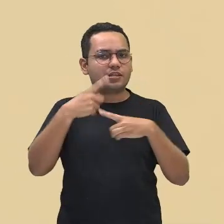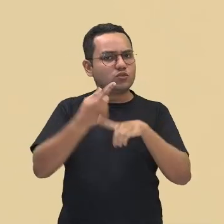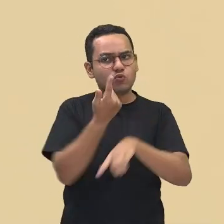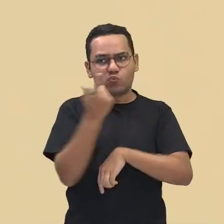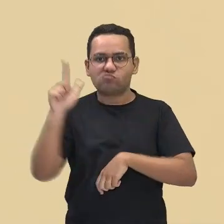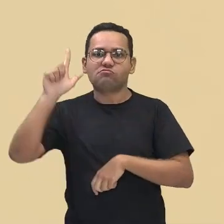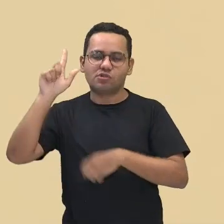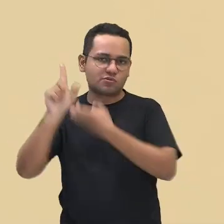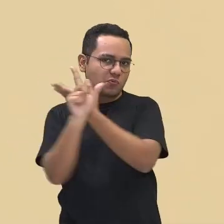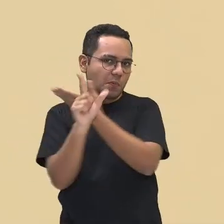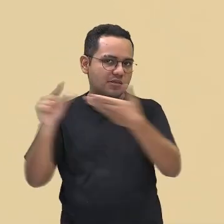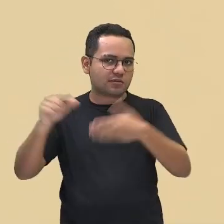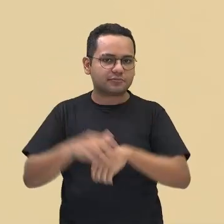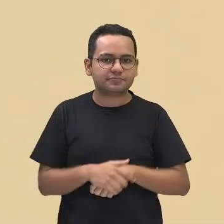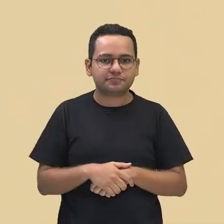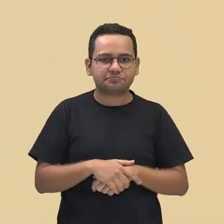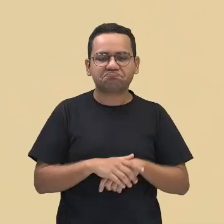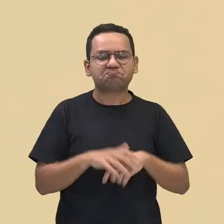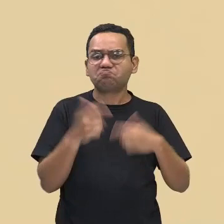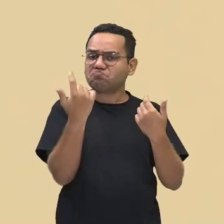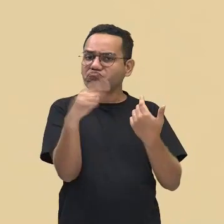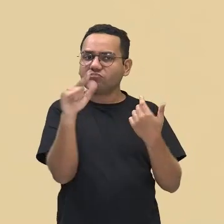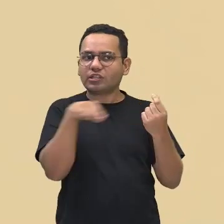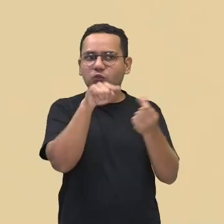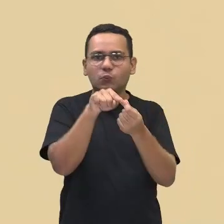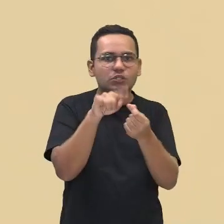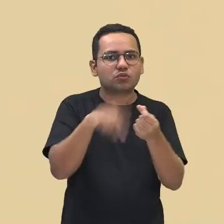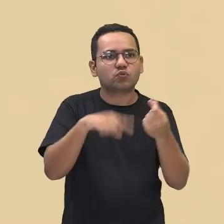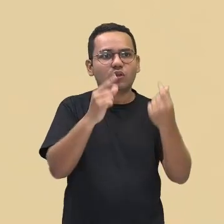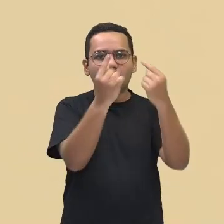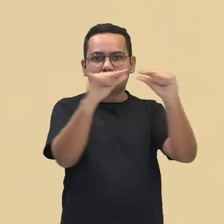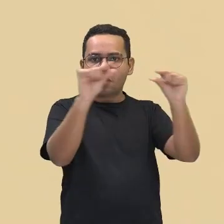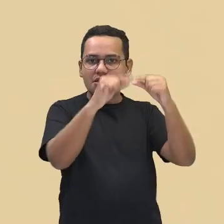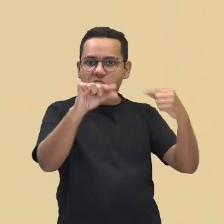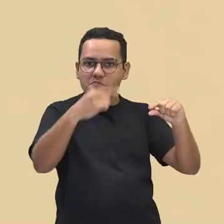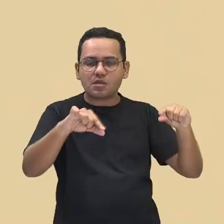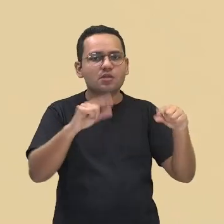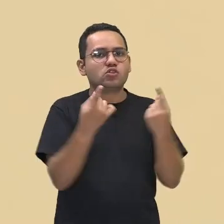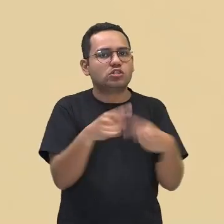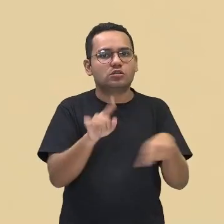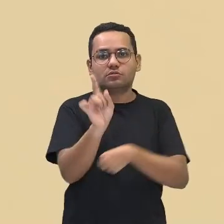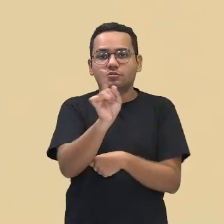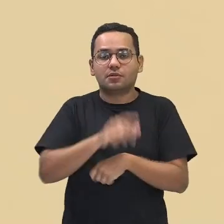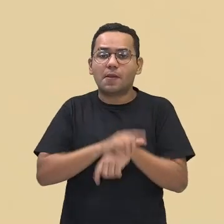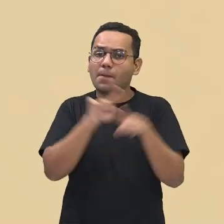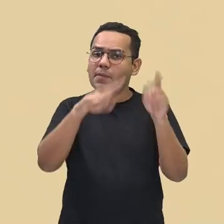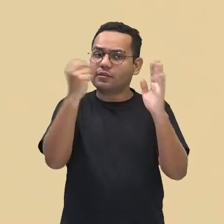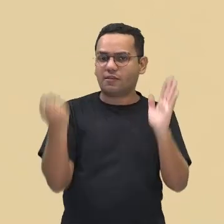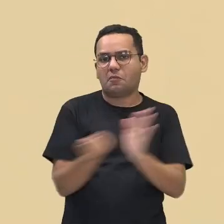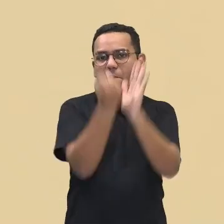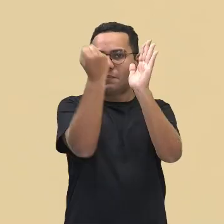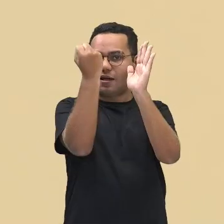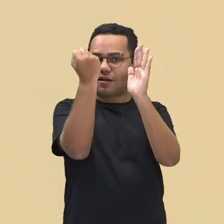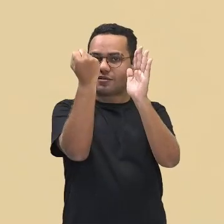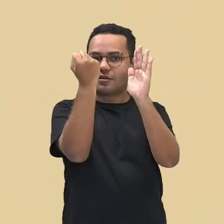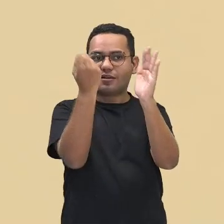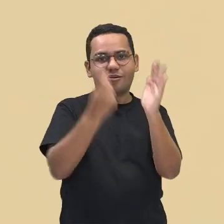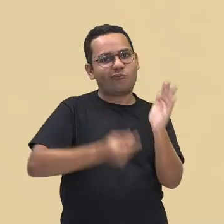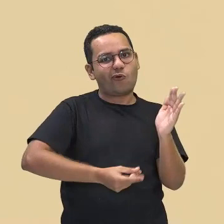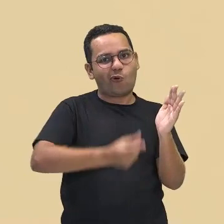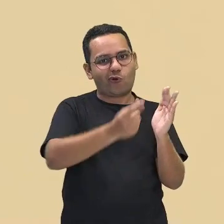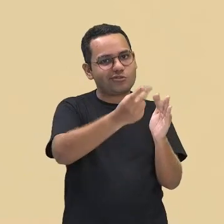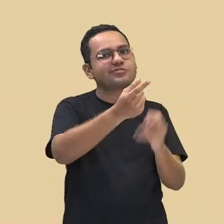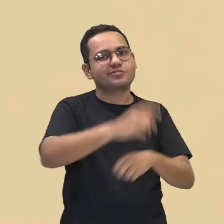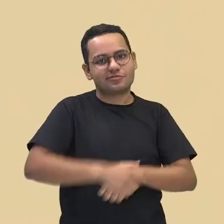Filgueiras. Então, ela não tinha essa pretensão de se tornar esse grande hino, mas acabou marcando, acabou sendo eternizada na